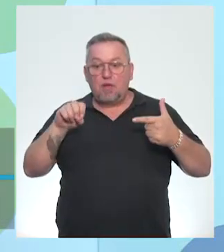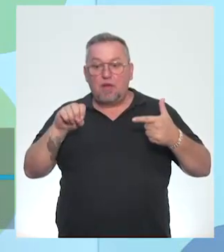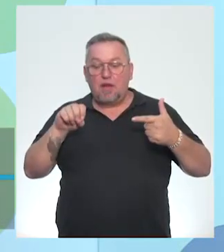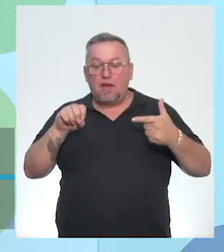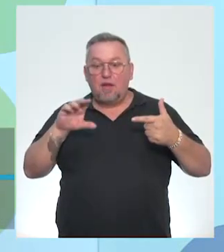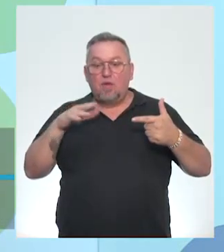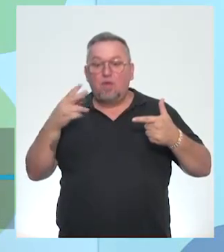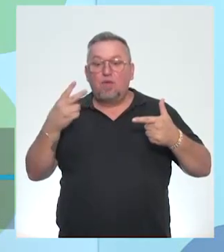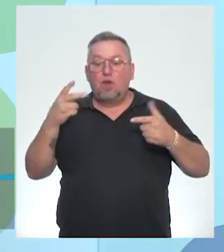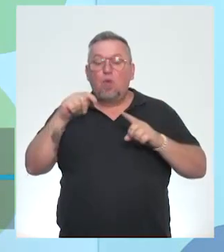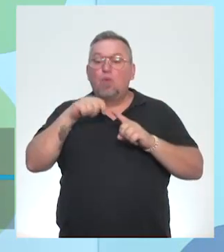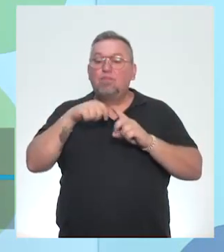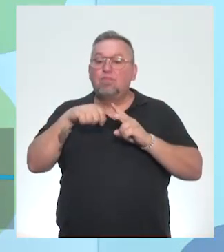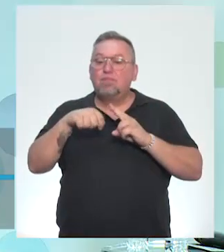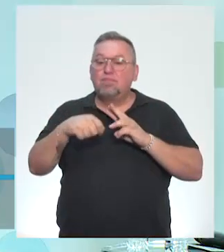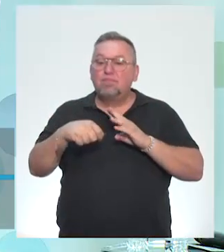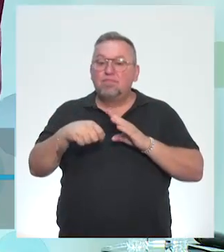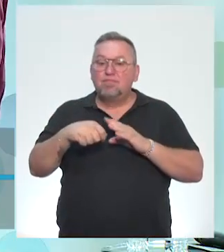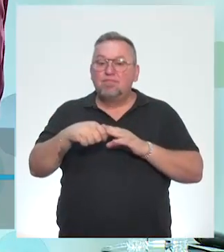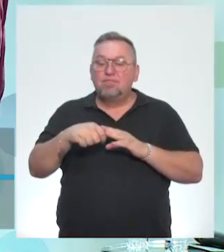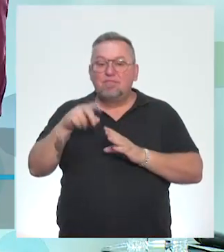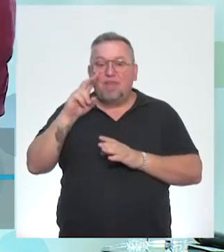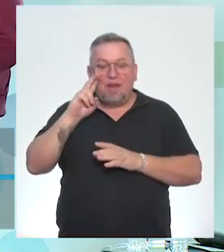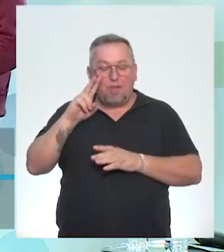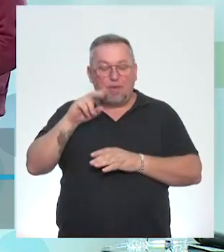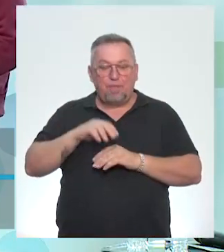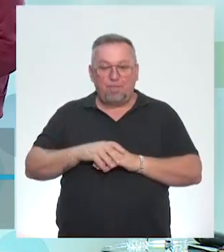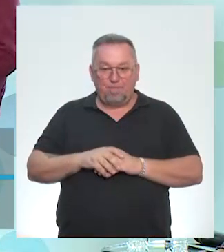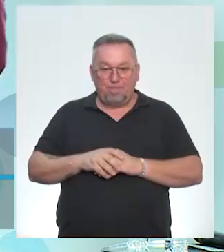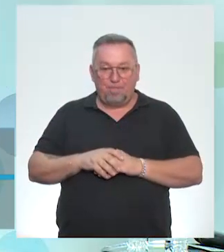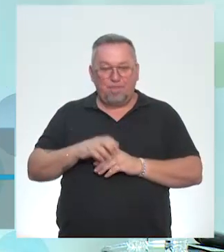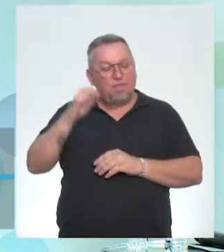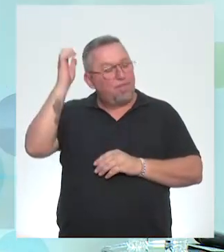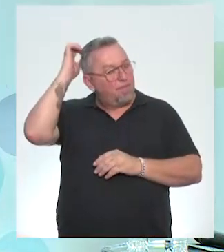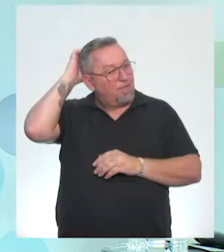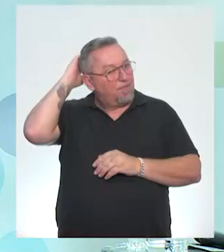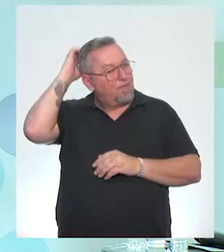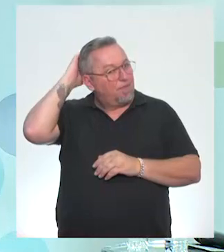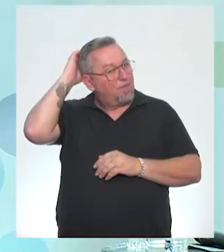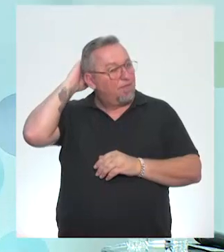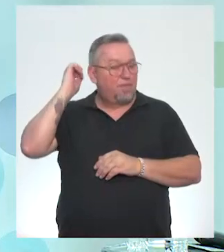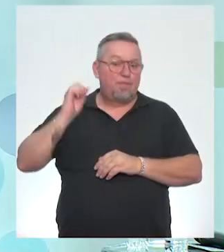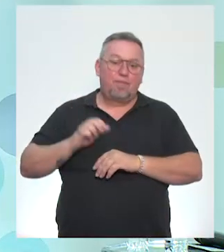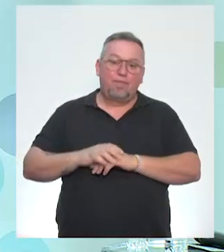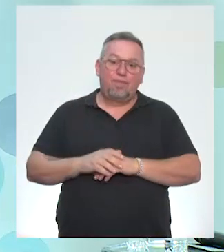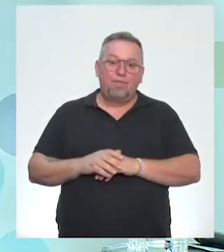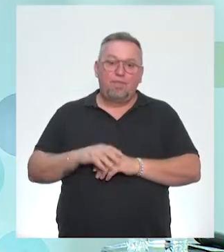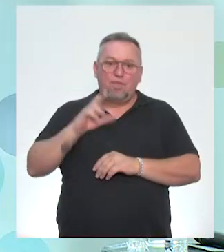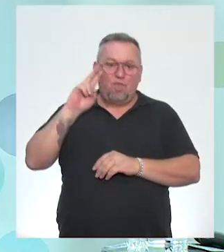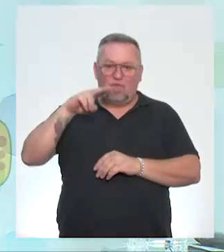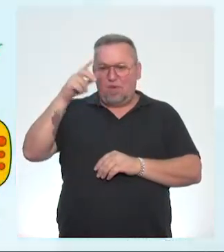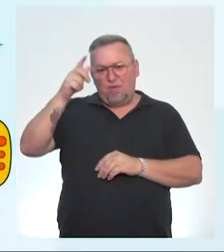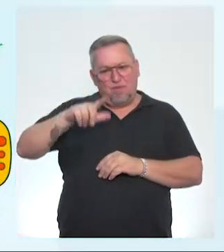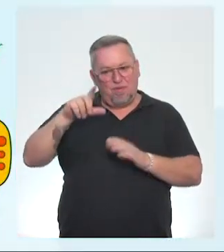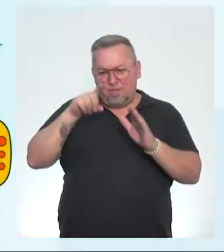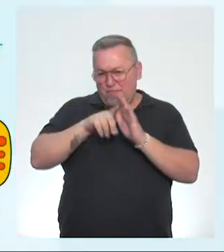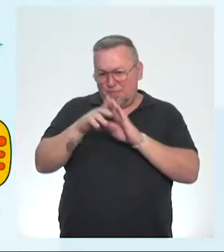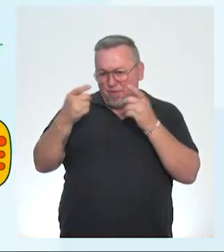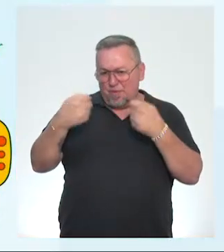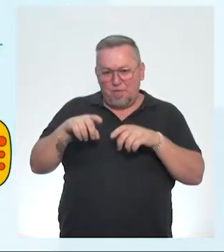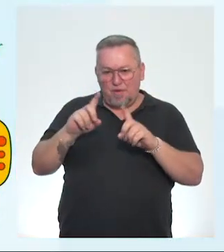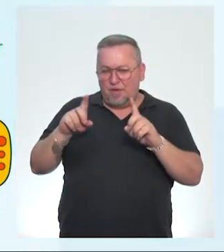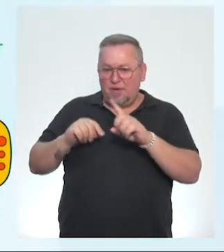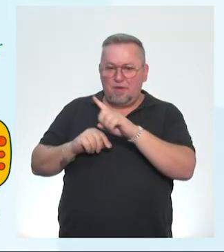segundo a prazo lá. Legal. Isso. Beleza. Podemos ir? Podemos ir, eu acho que é Muito isso. bem, então, tá? Não vou ler novamente a questão,